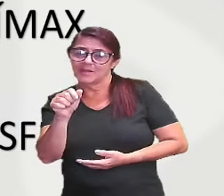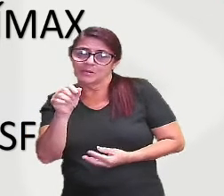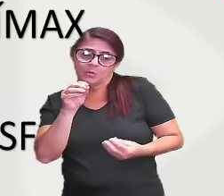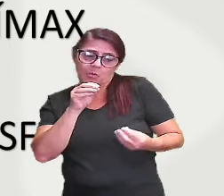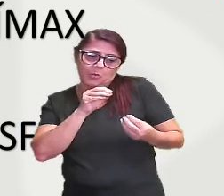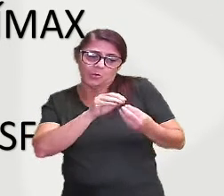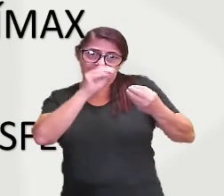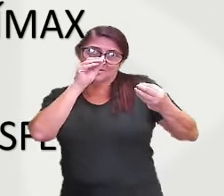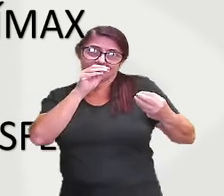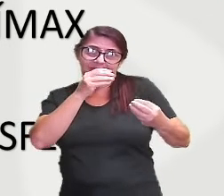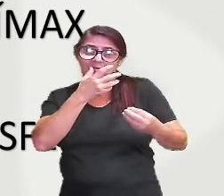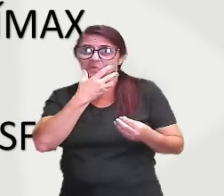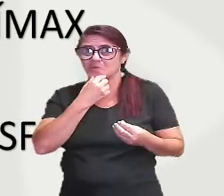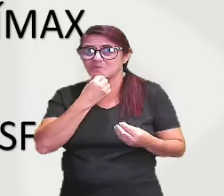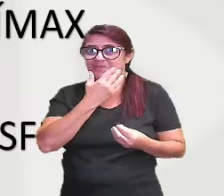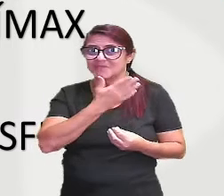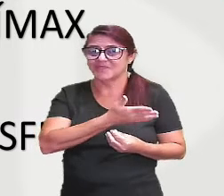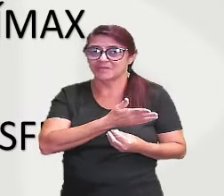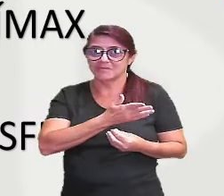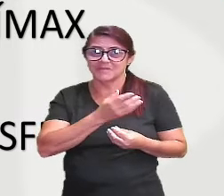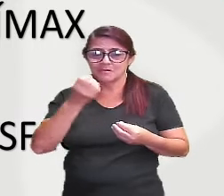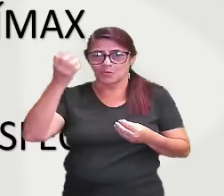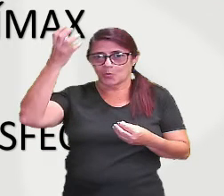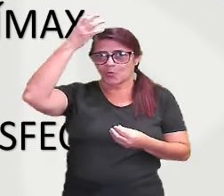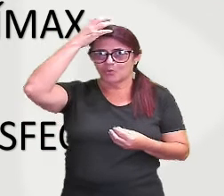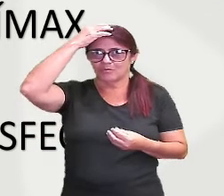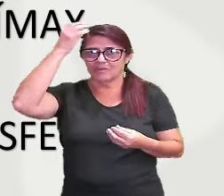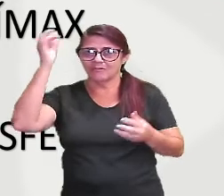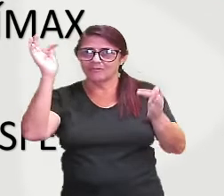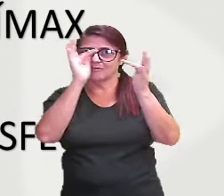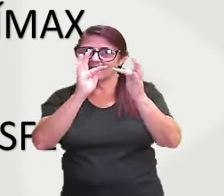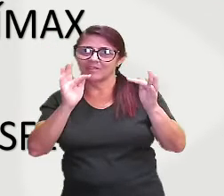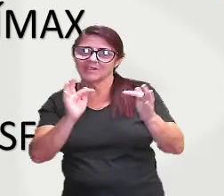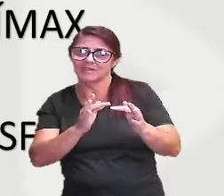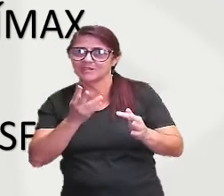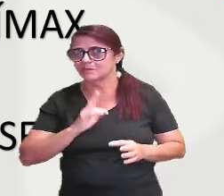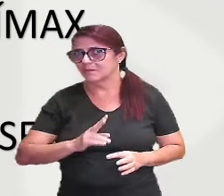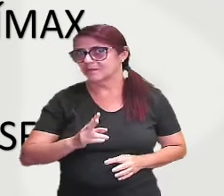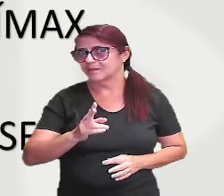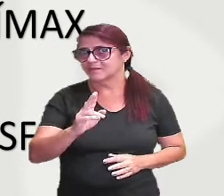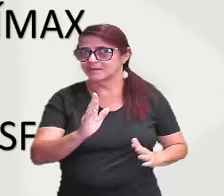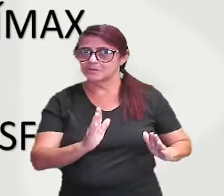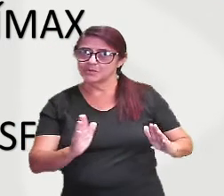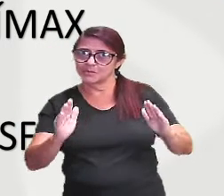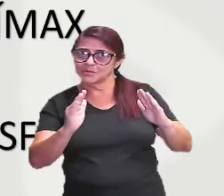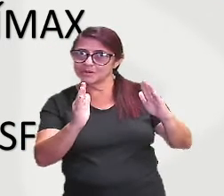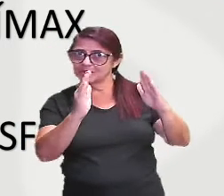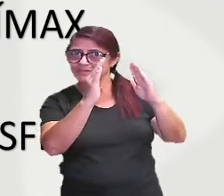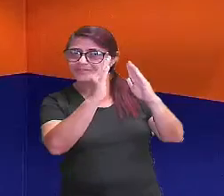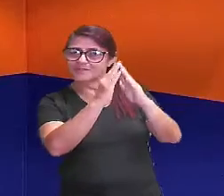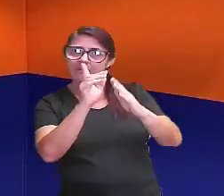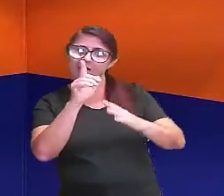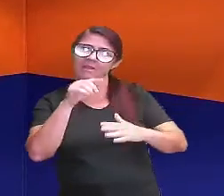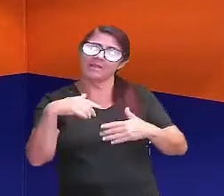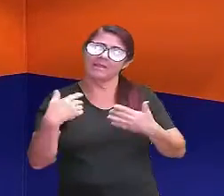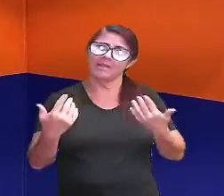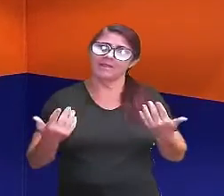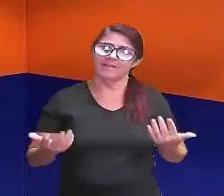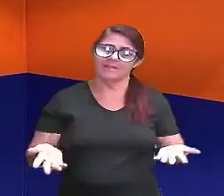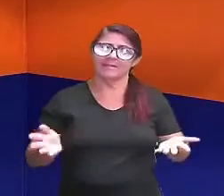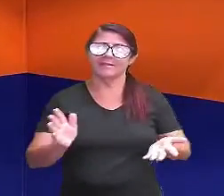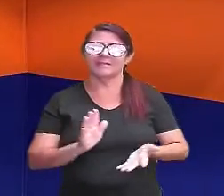e ele vira um príncipe. E os dois vivem felizes para sempre no castelo. É isso, gente.